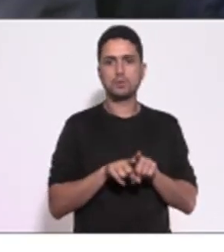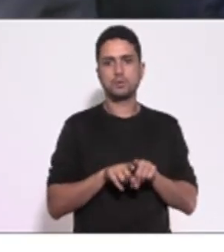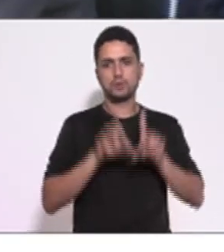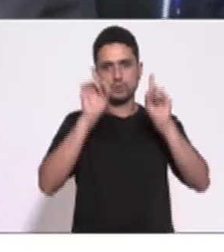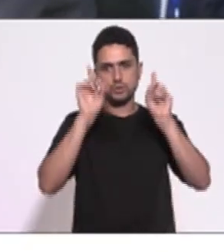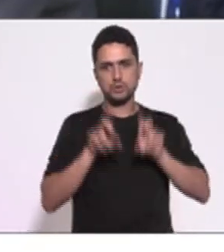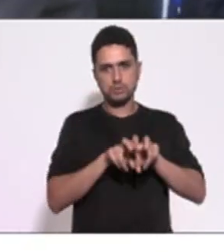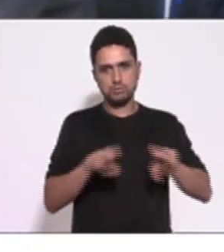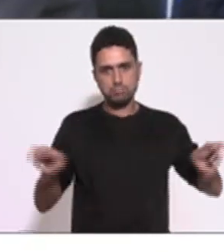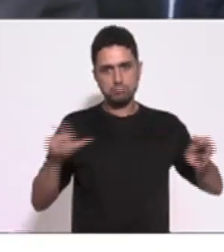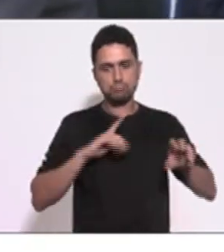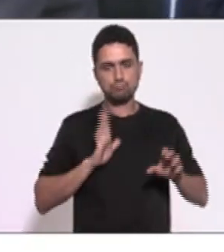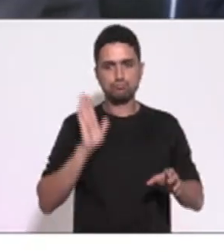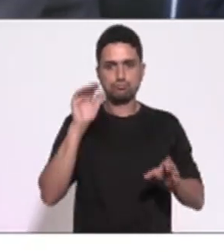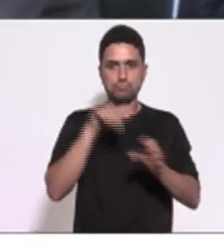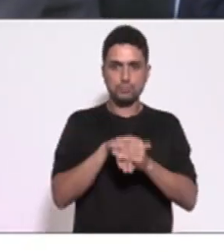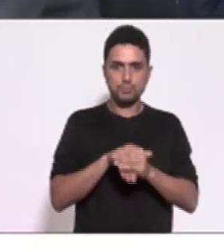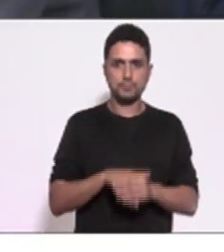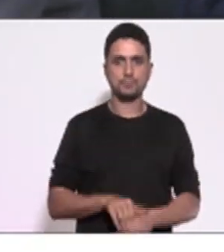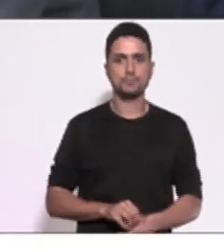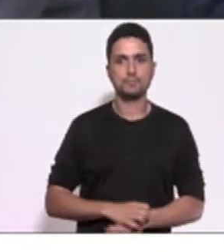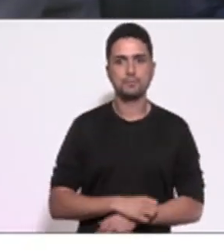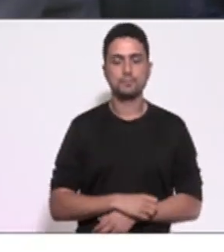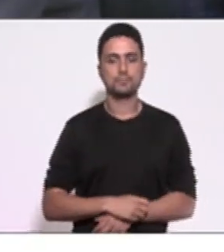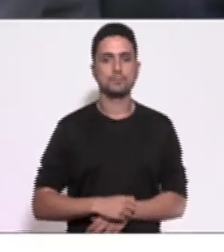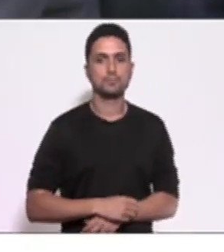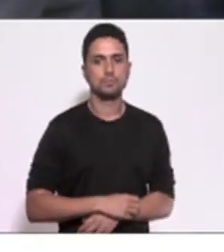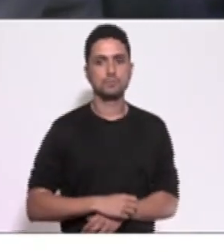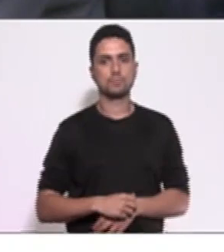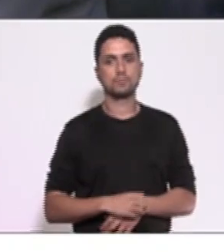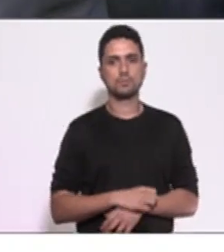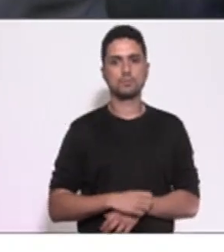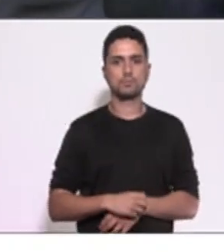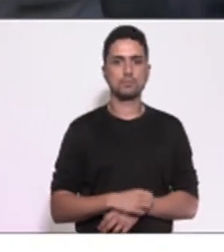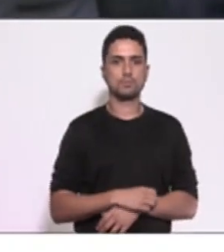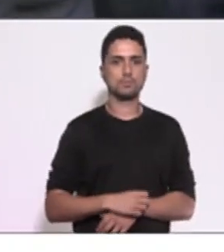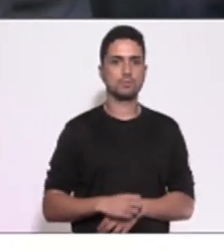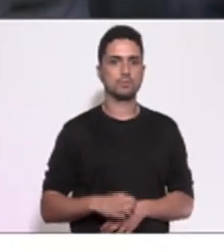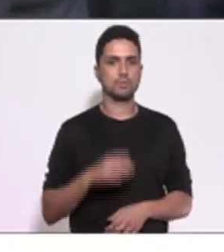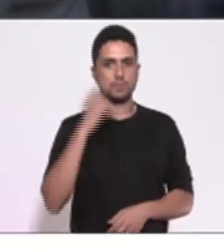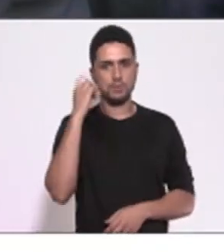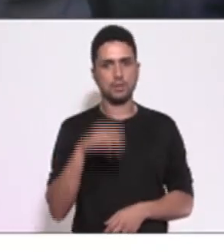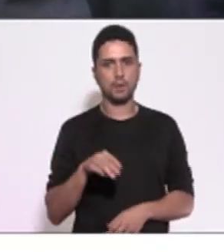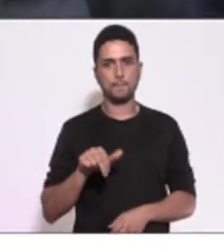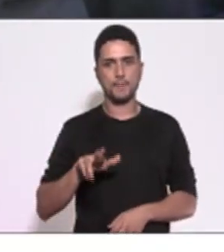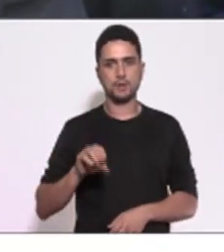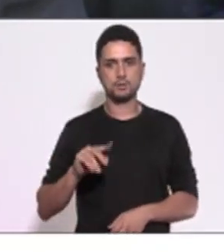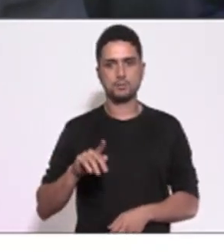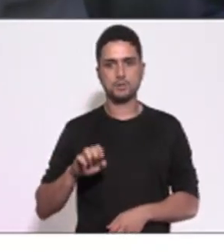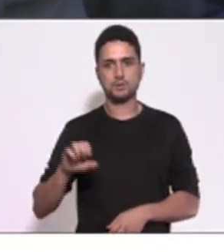as emendas de plenário. Para emitir parecer sobre as emendas de plenário, deputado Márcio Pacheco.